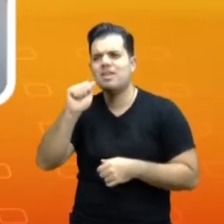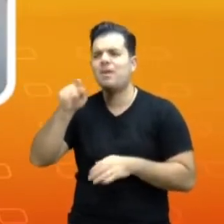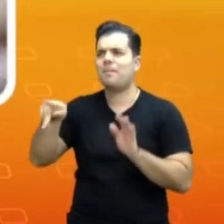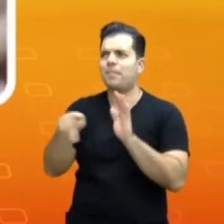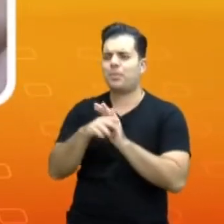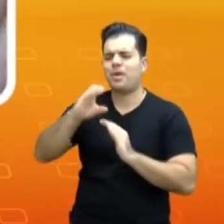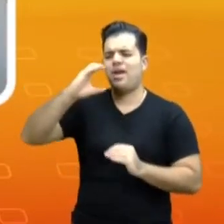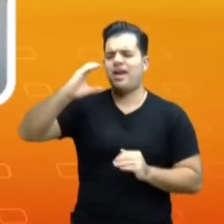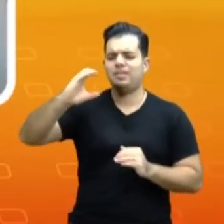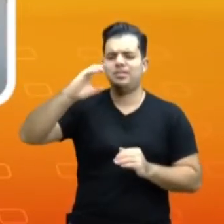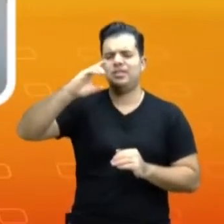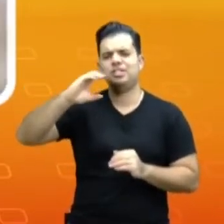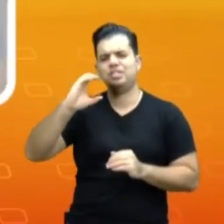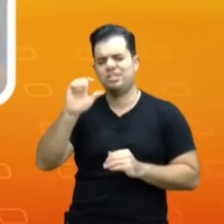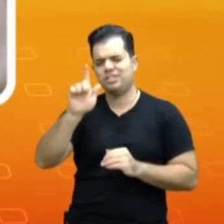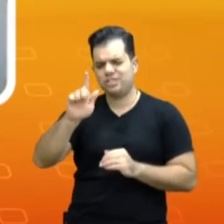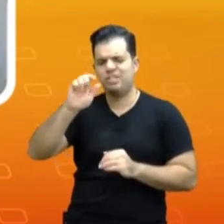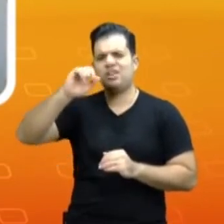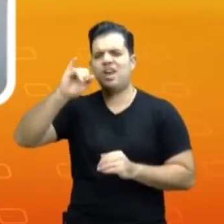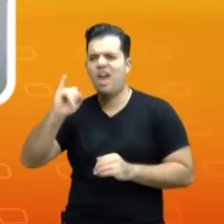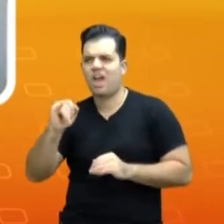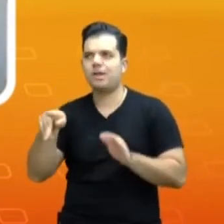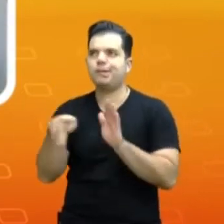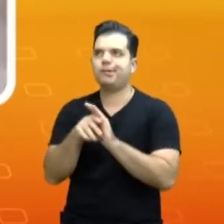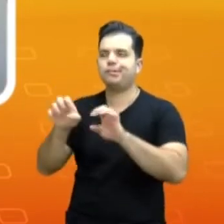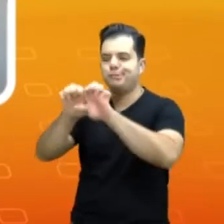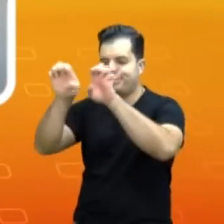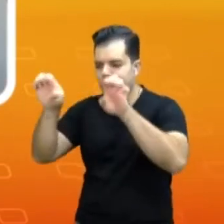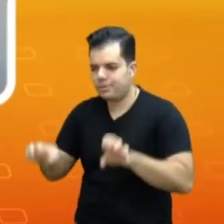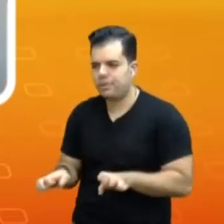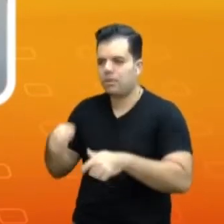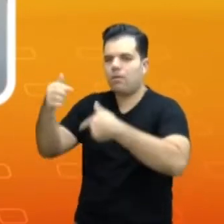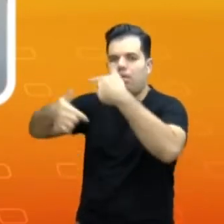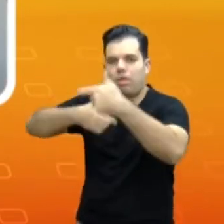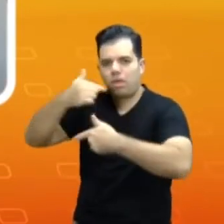SDI, criar uma estrutura no local de encoder para poder